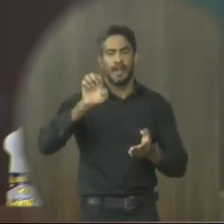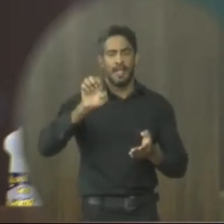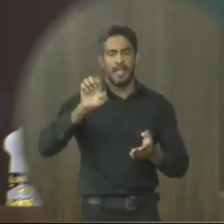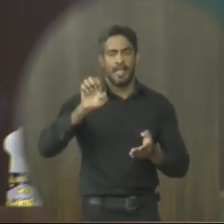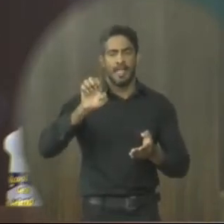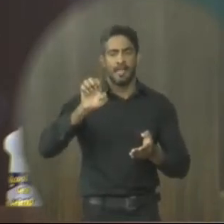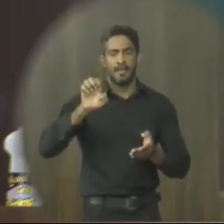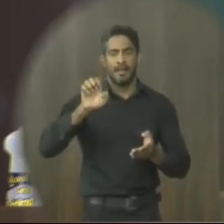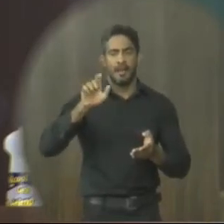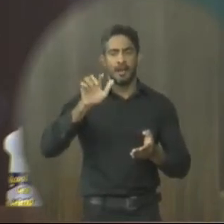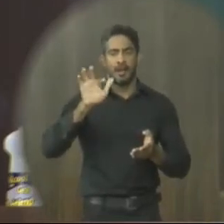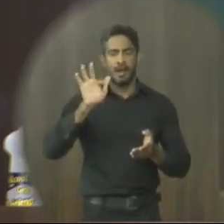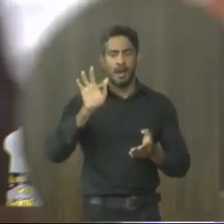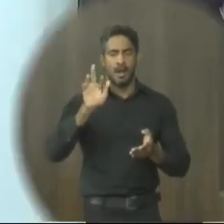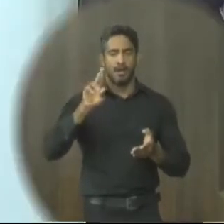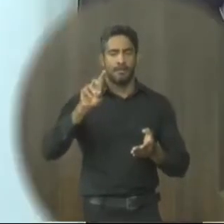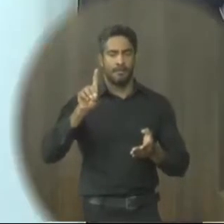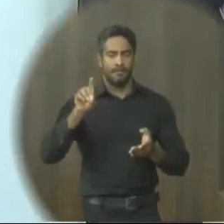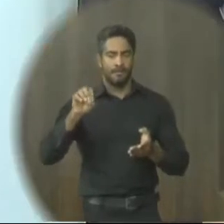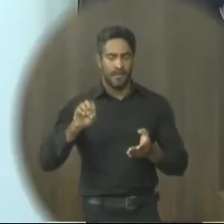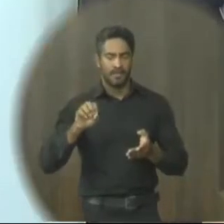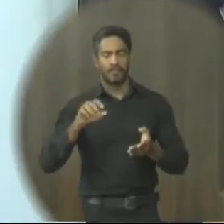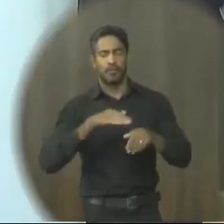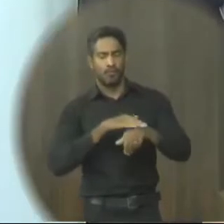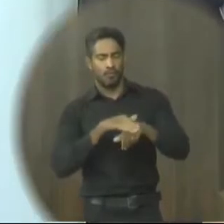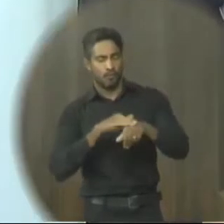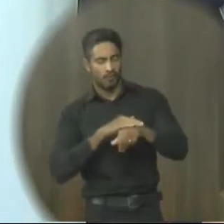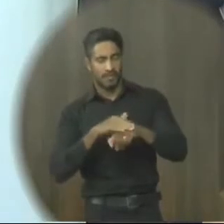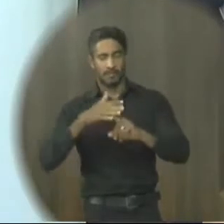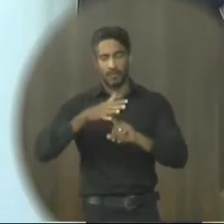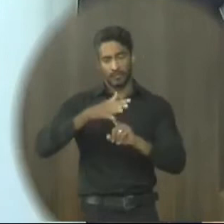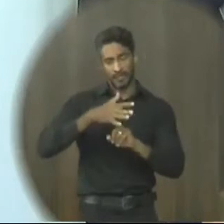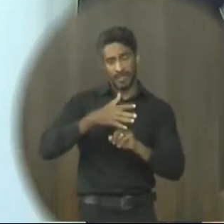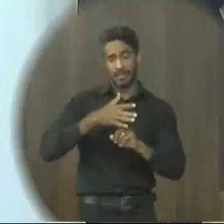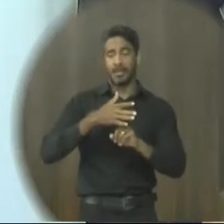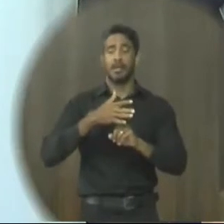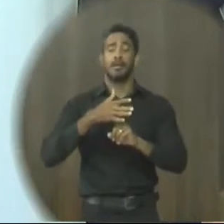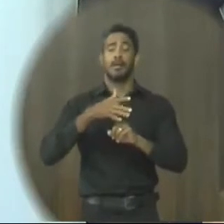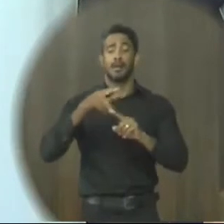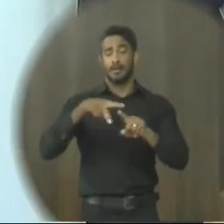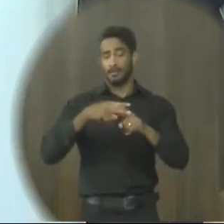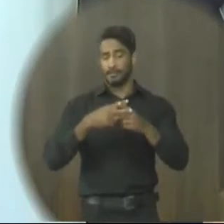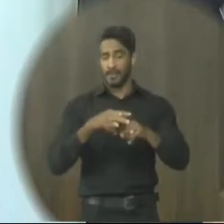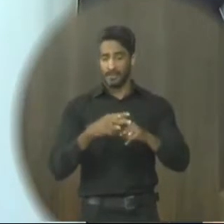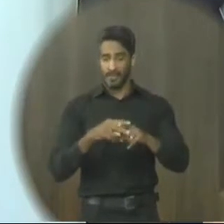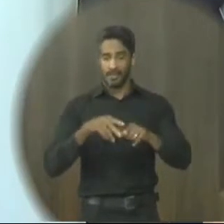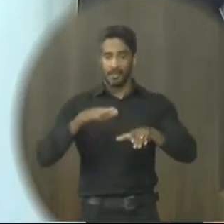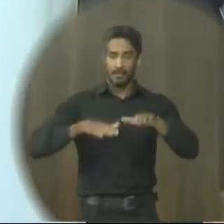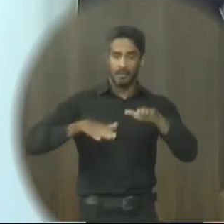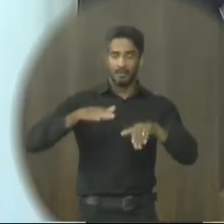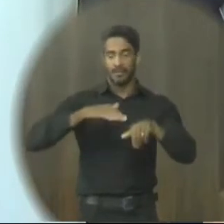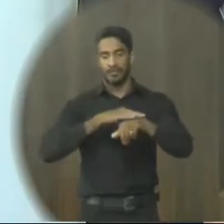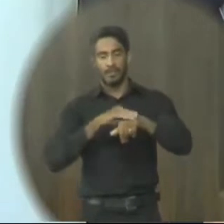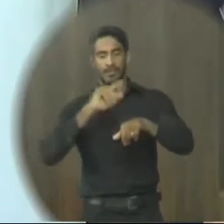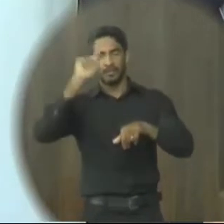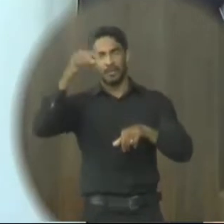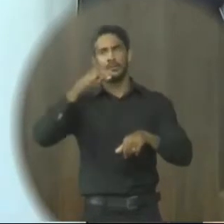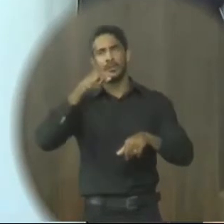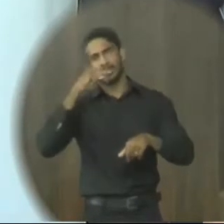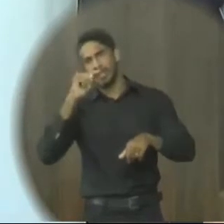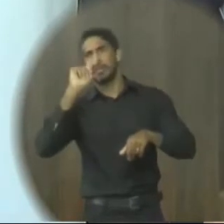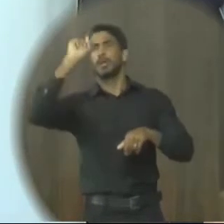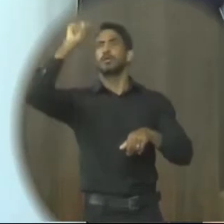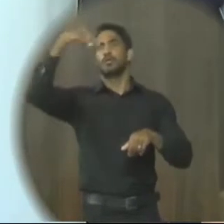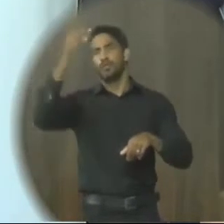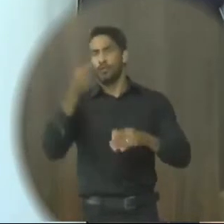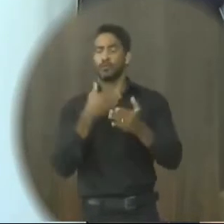deu a licitação da praça, para fazer a praça. E nisso ele me falou que talvez estaria começando na semana que vem ou na